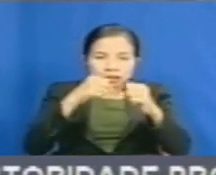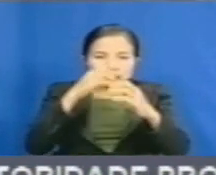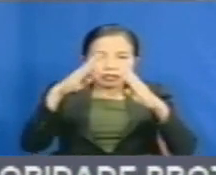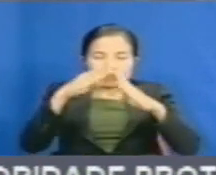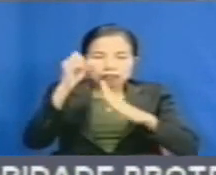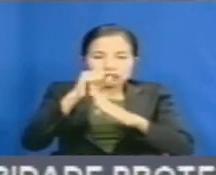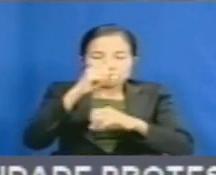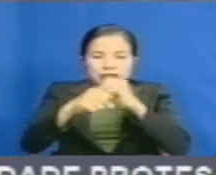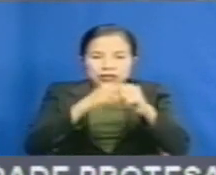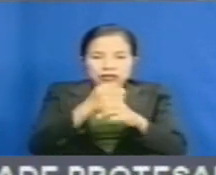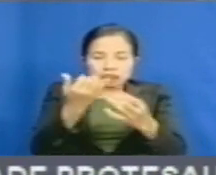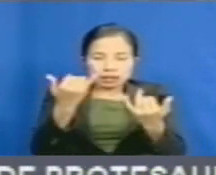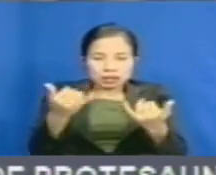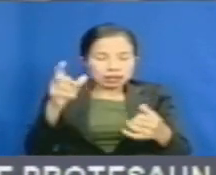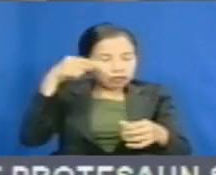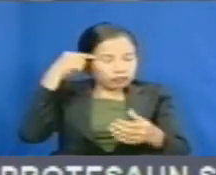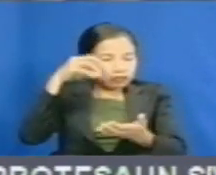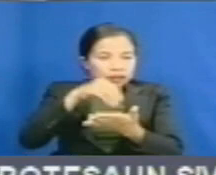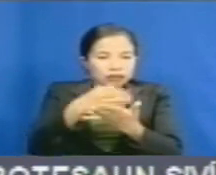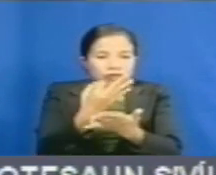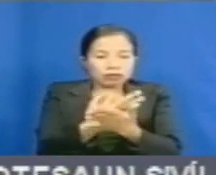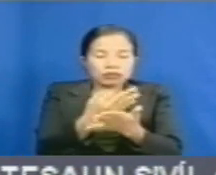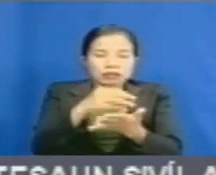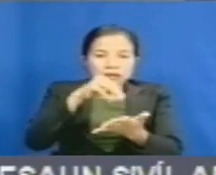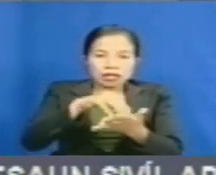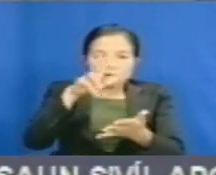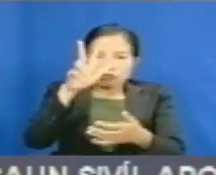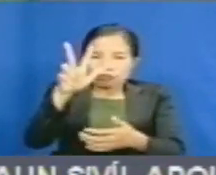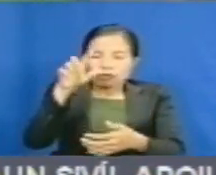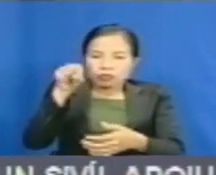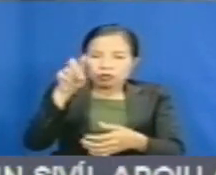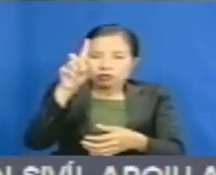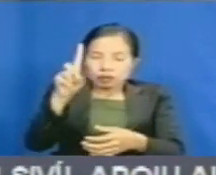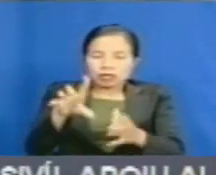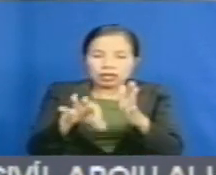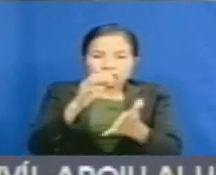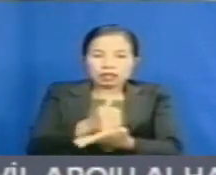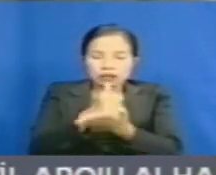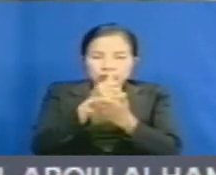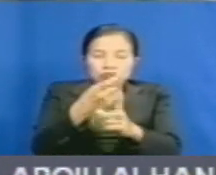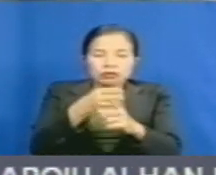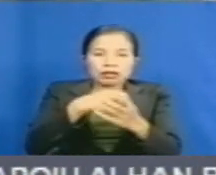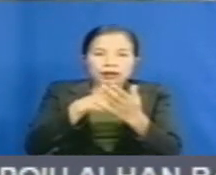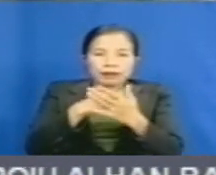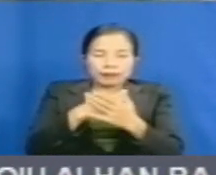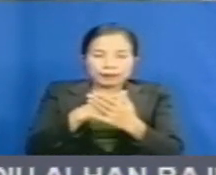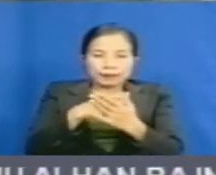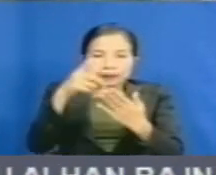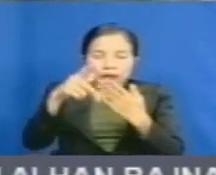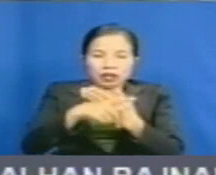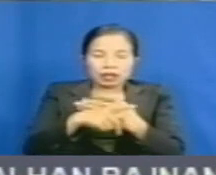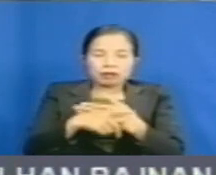prevê orçamento hamuto milão tolo ponto ida. Nomos hetang apoio hosi programa Nações Unidas balabari